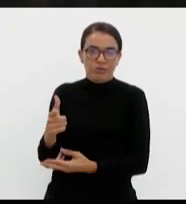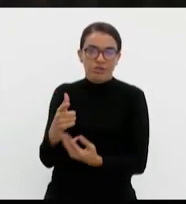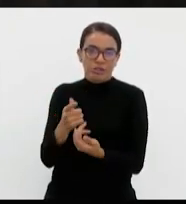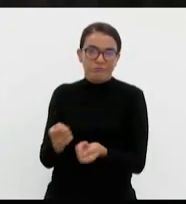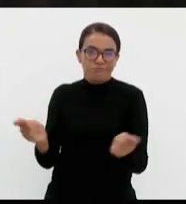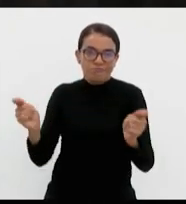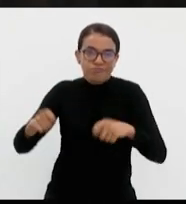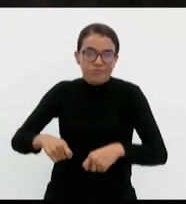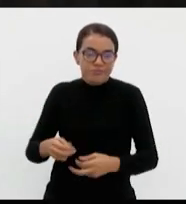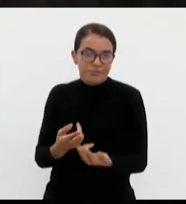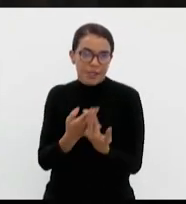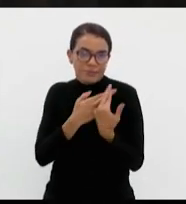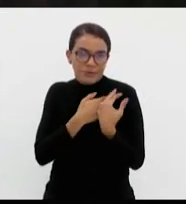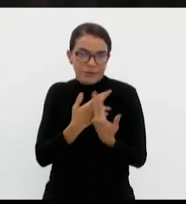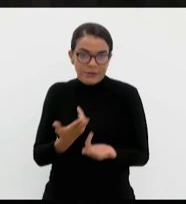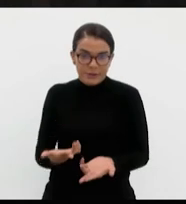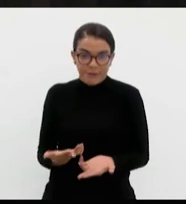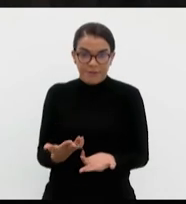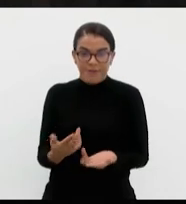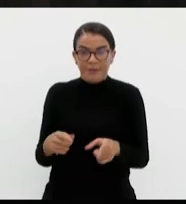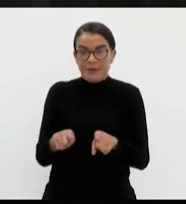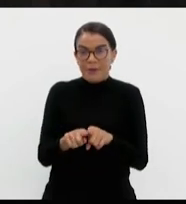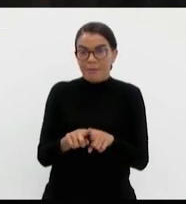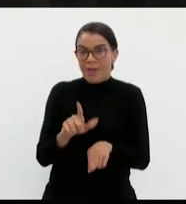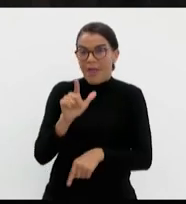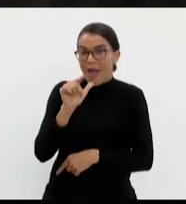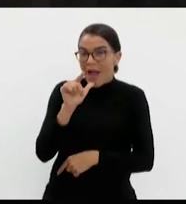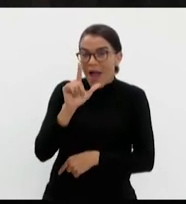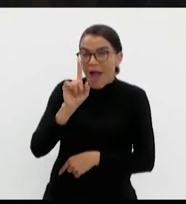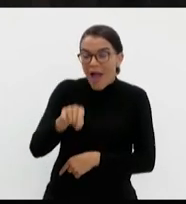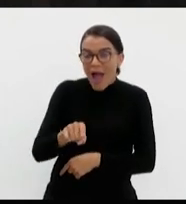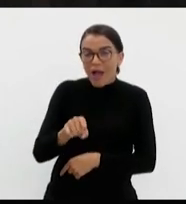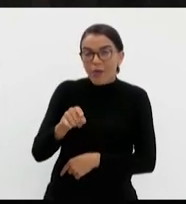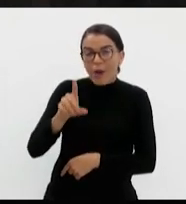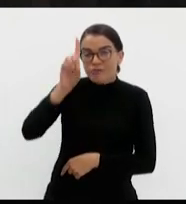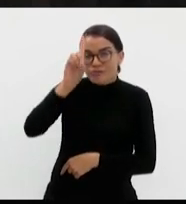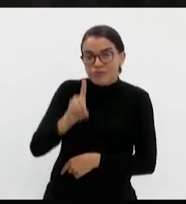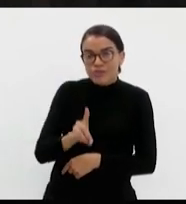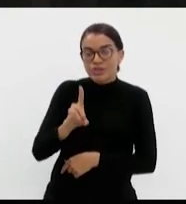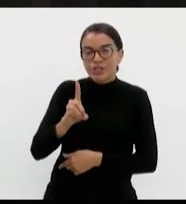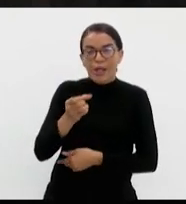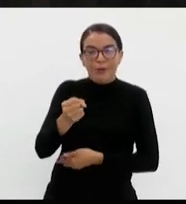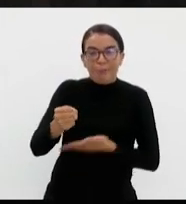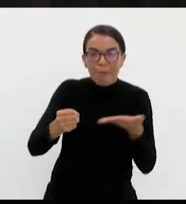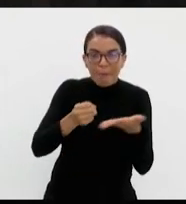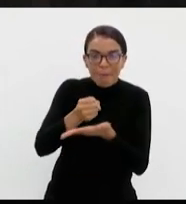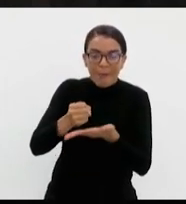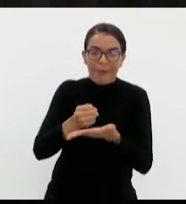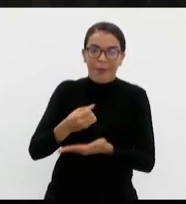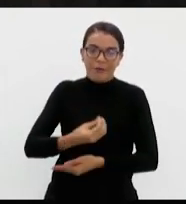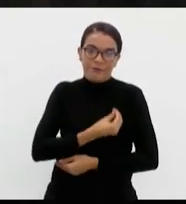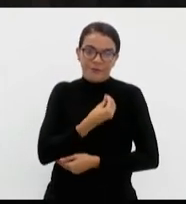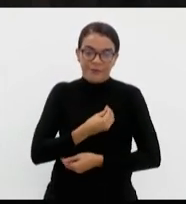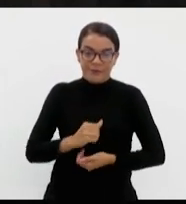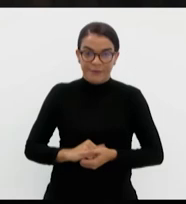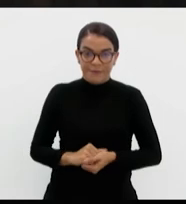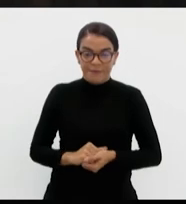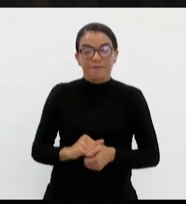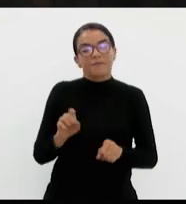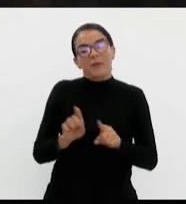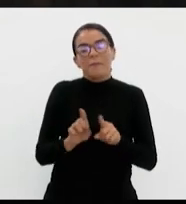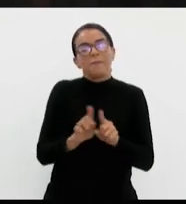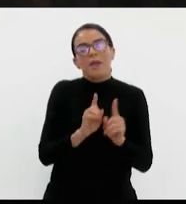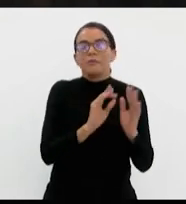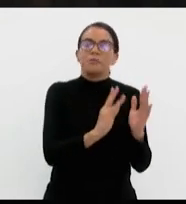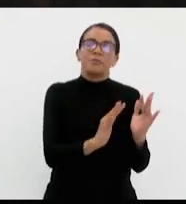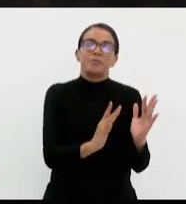mais, água é bem essencial. O tempo passou, senhor